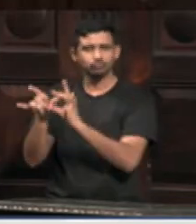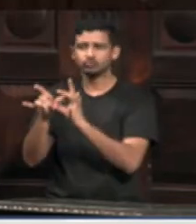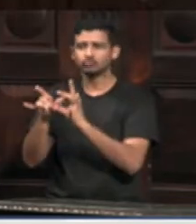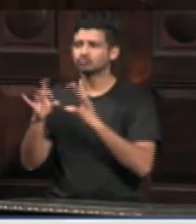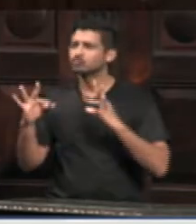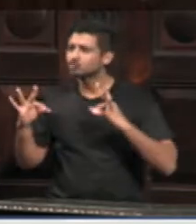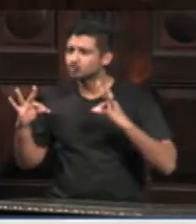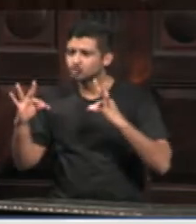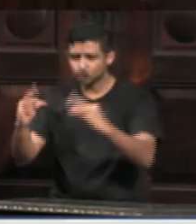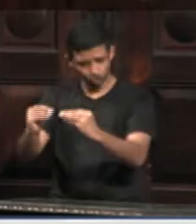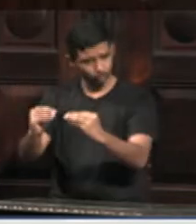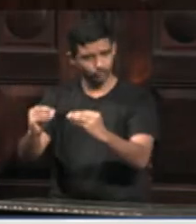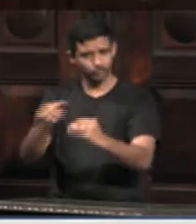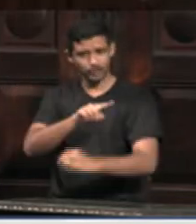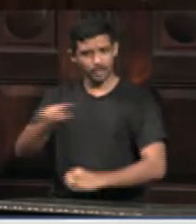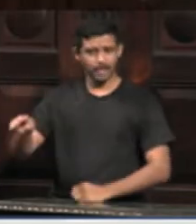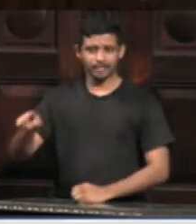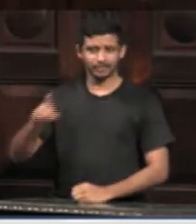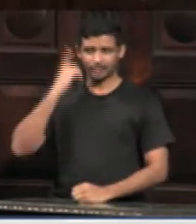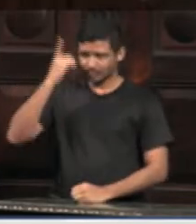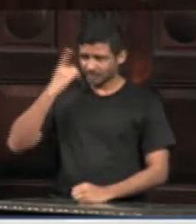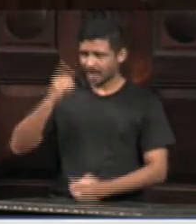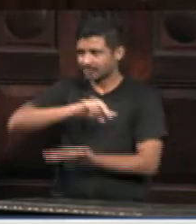os outros poderes.